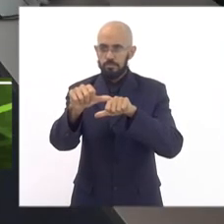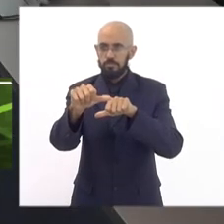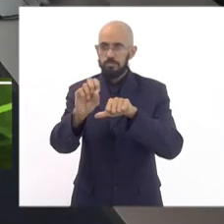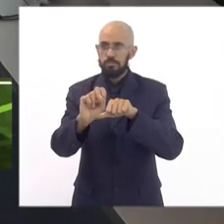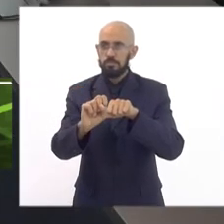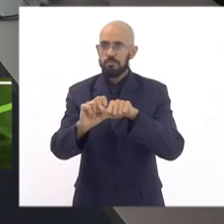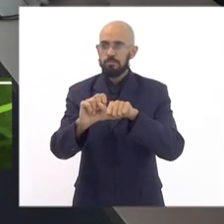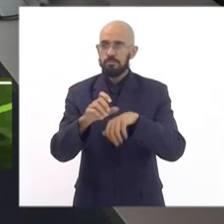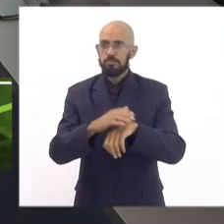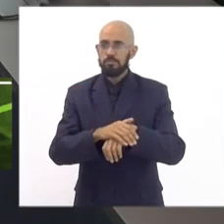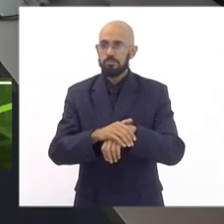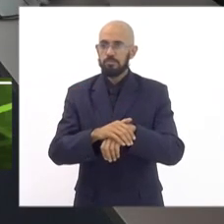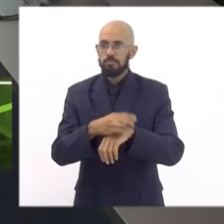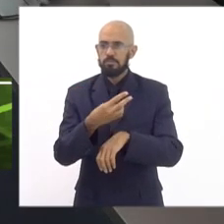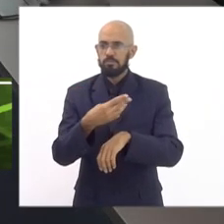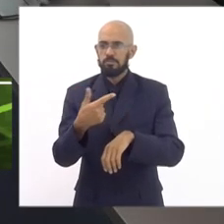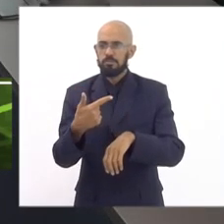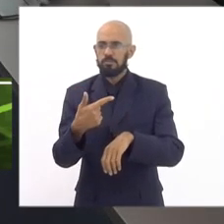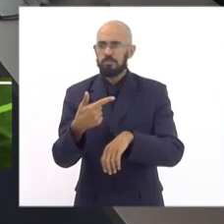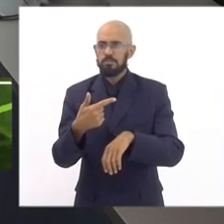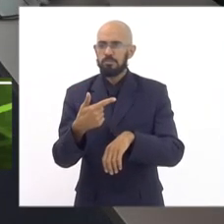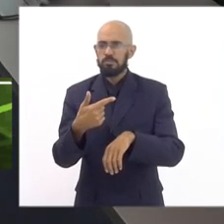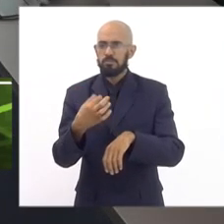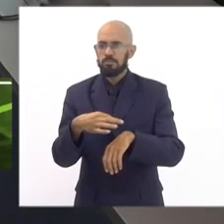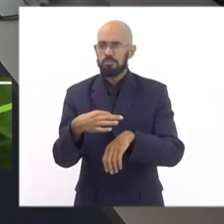botar o 32, é isso? Como é que agora?